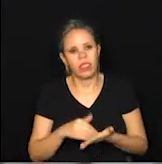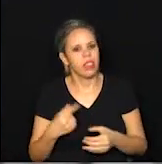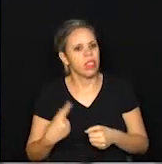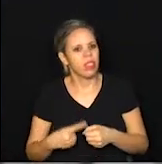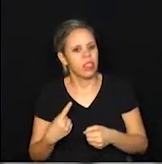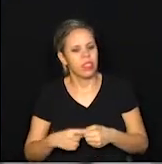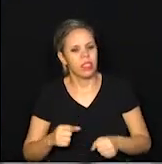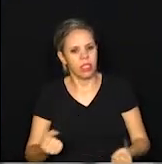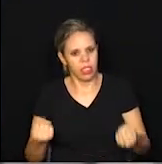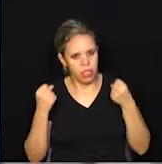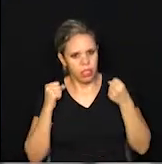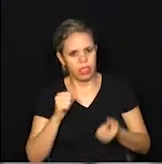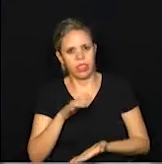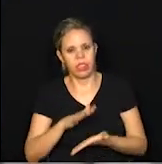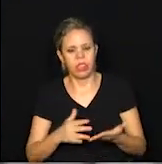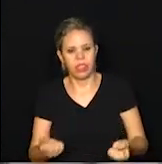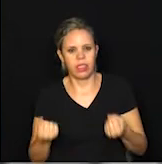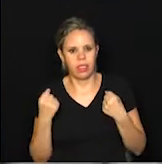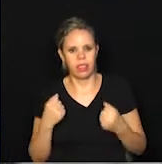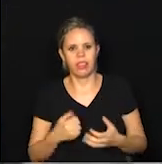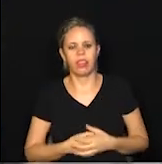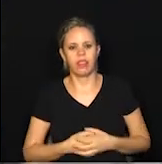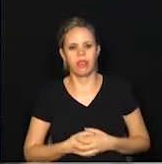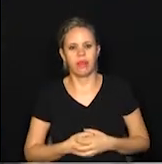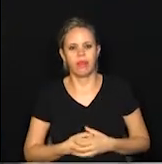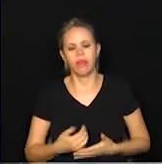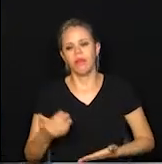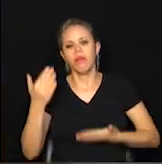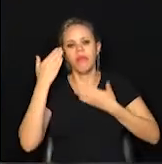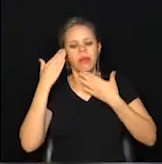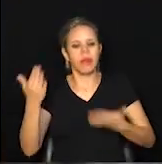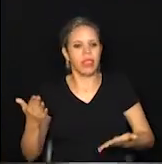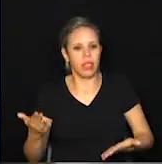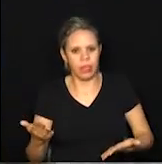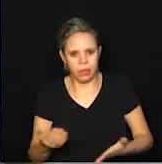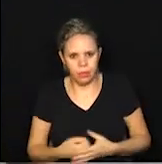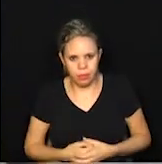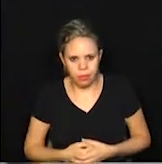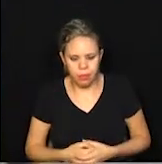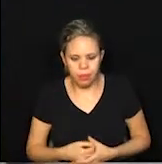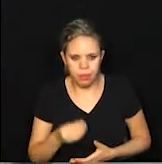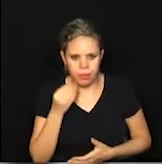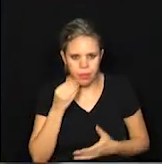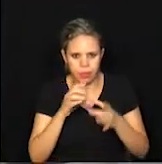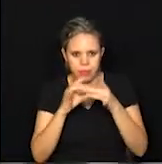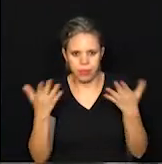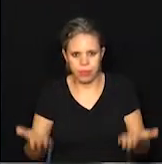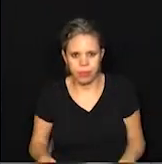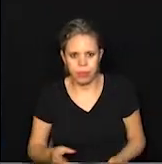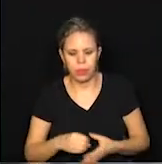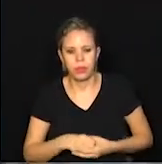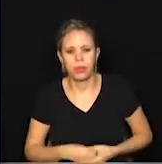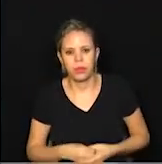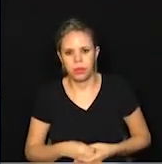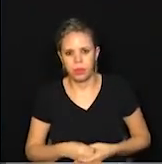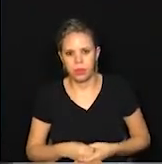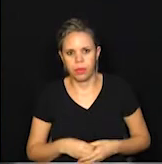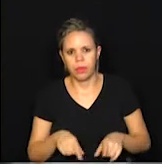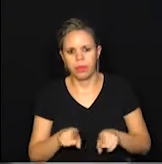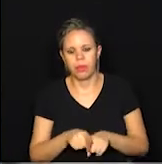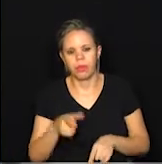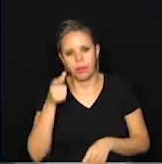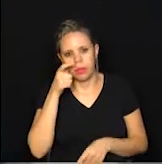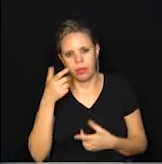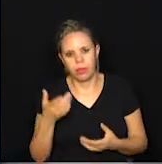de Atividades Físicas. Tá? Muito obrigado, agradeço o espaço democrático e estou aqui também como